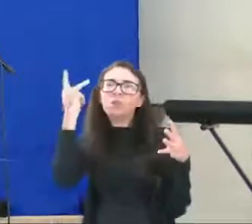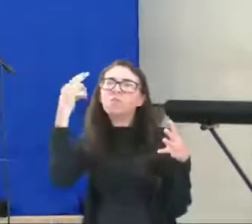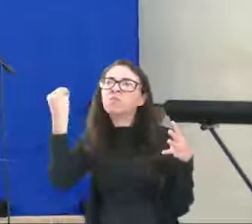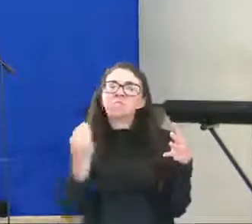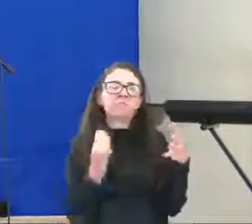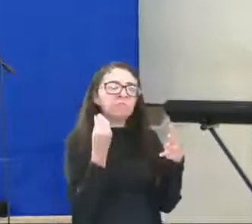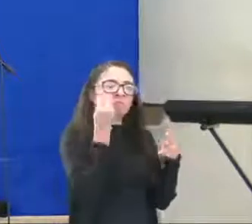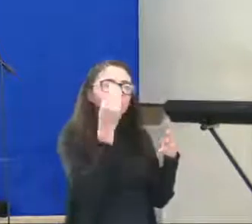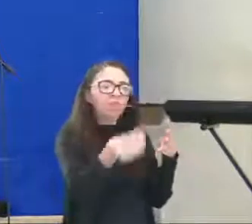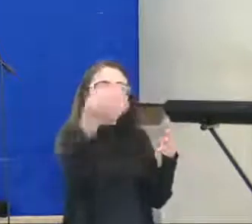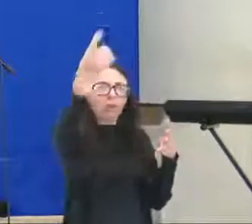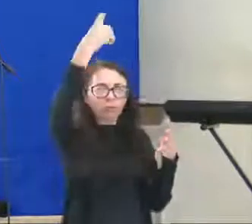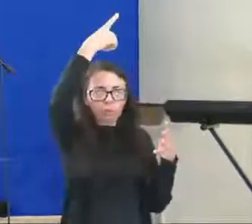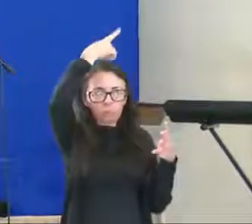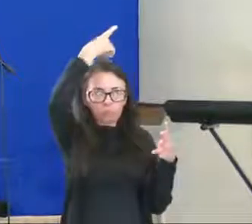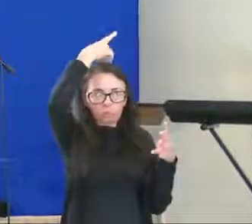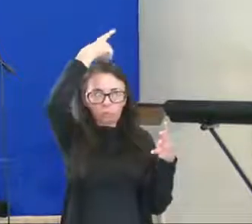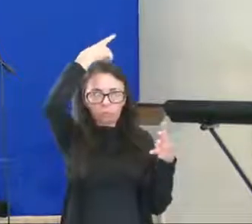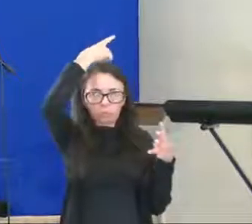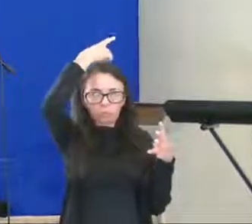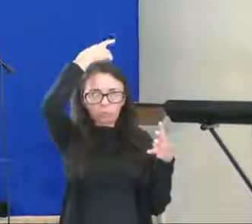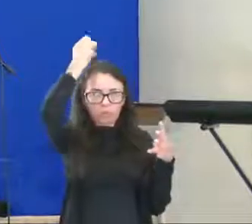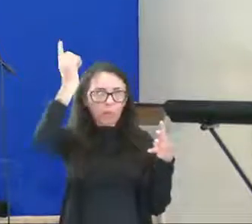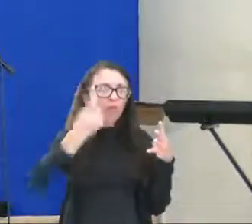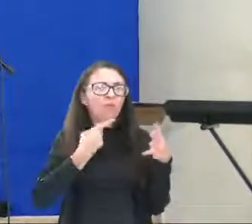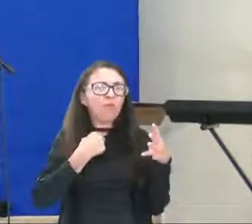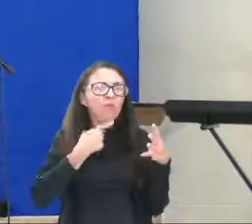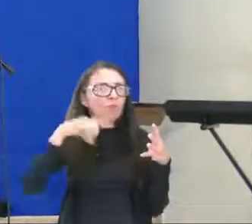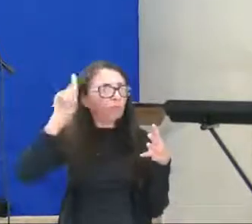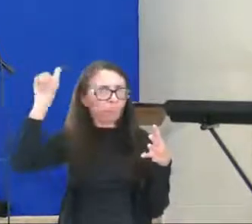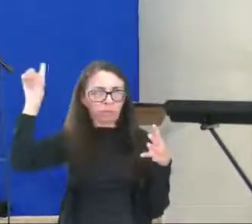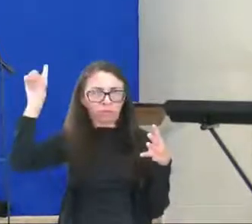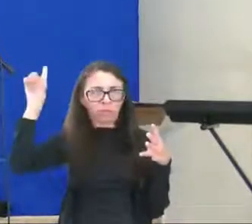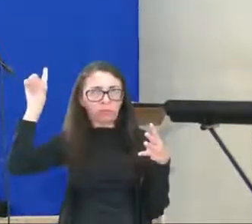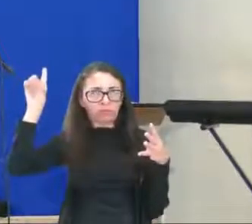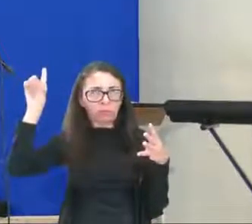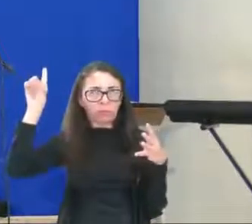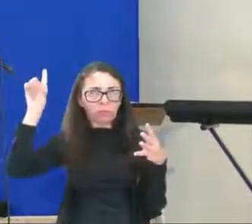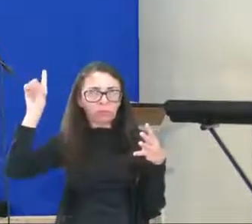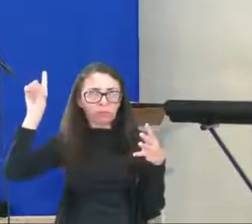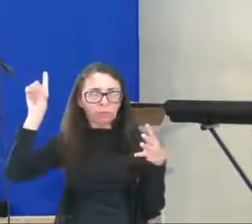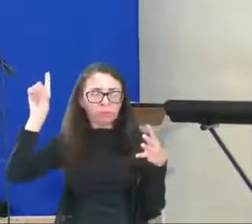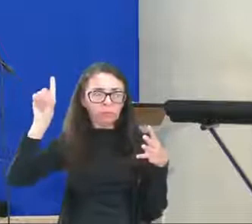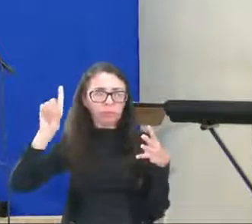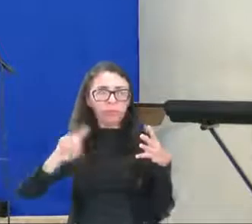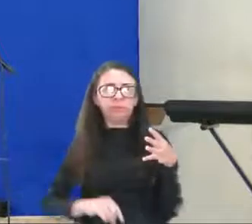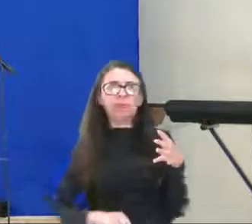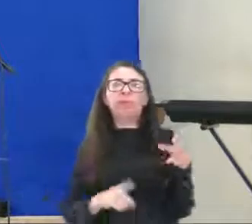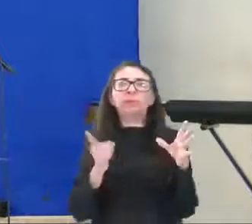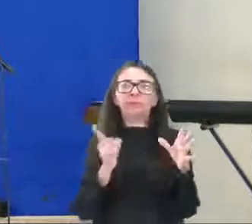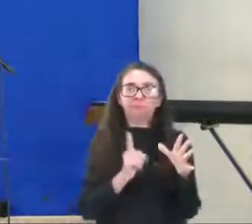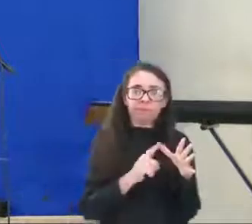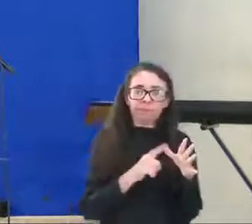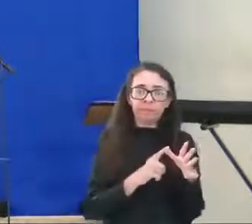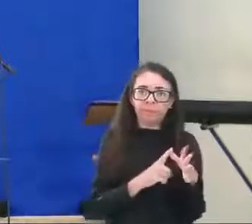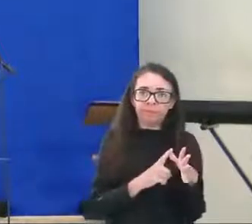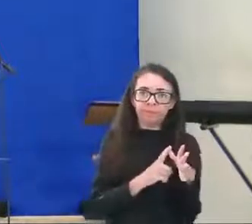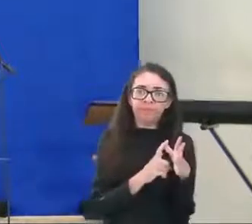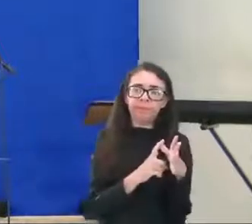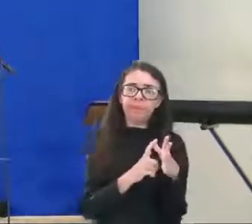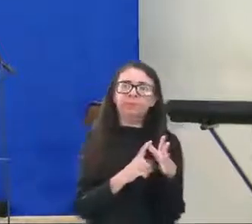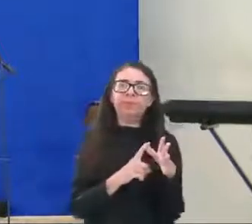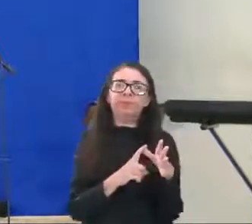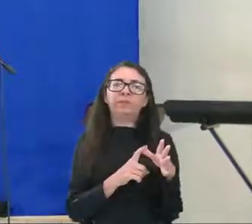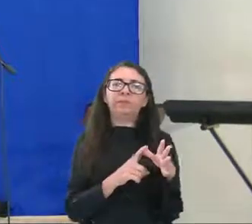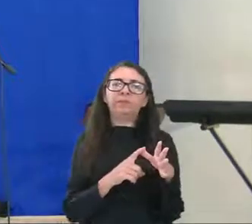que Deus tenha lhe dado todos os líderes espirituais e os membros que queira dar.